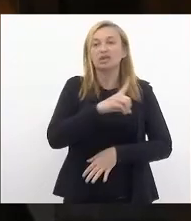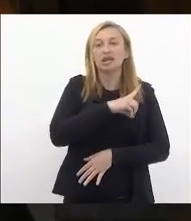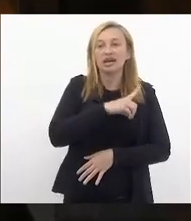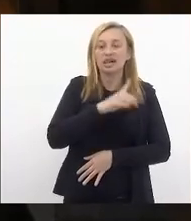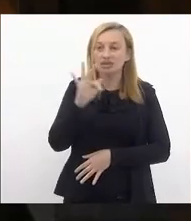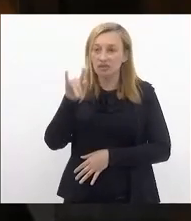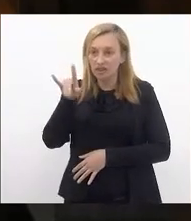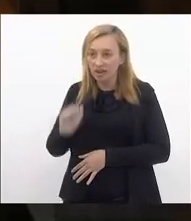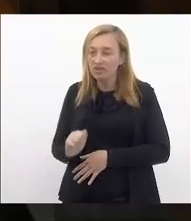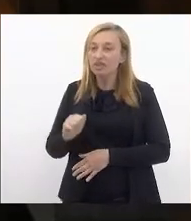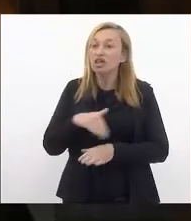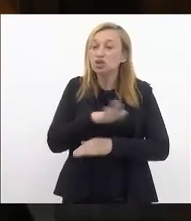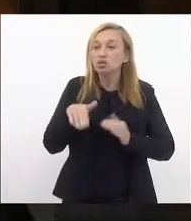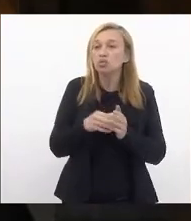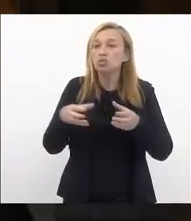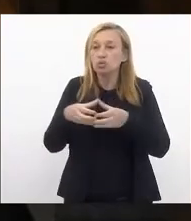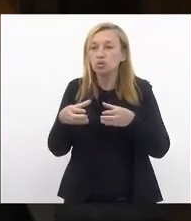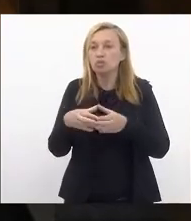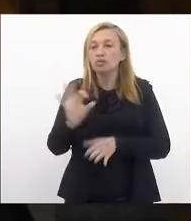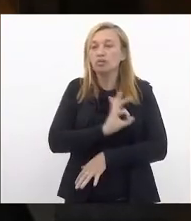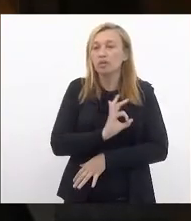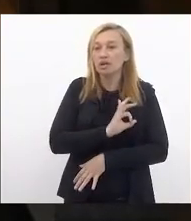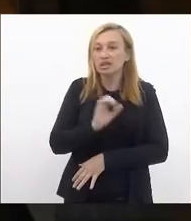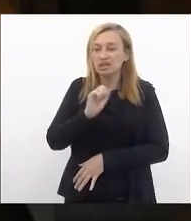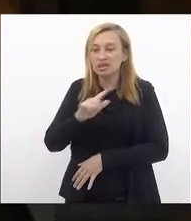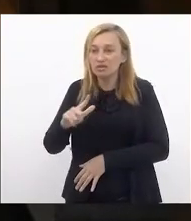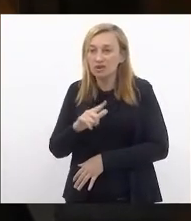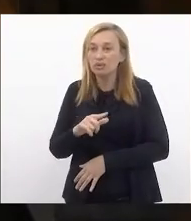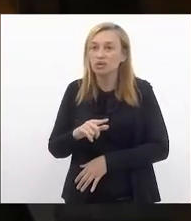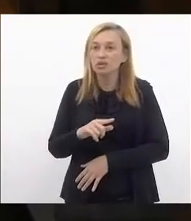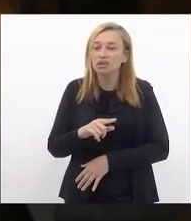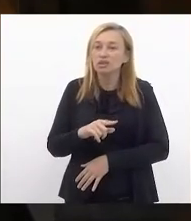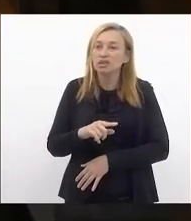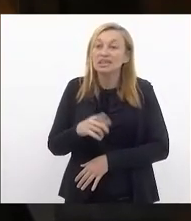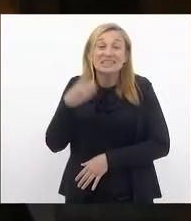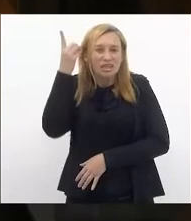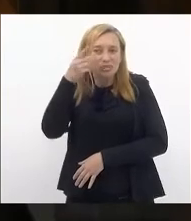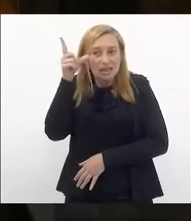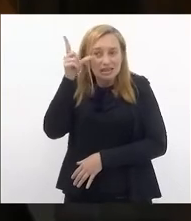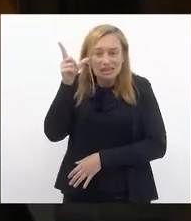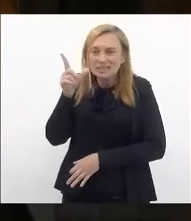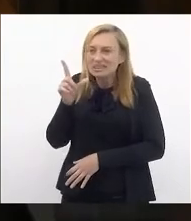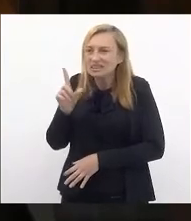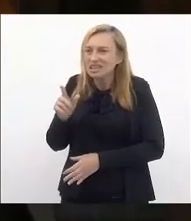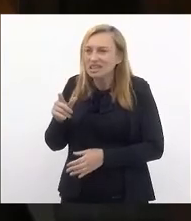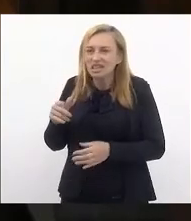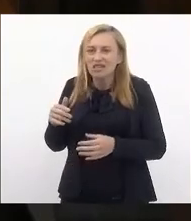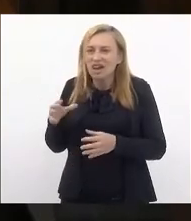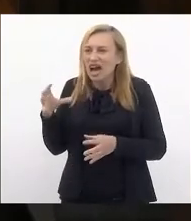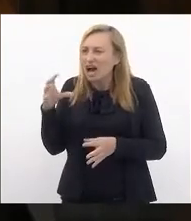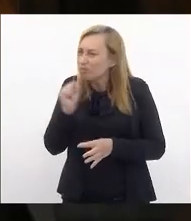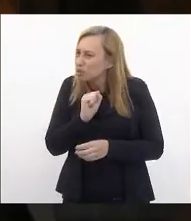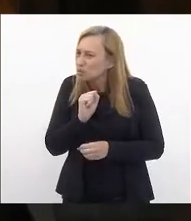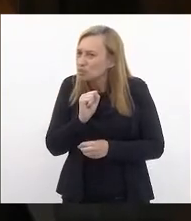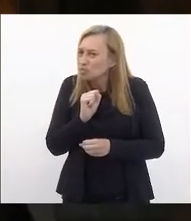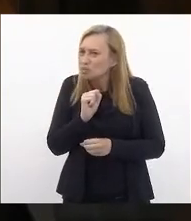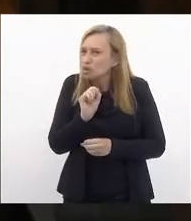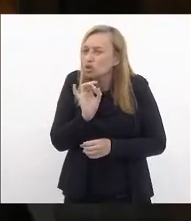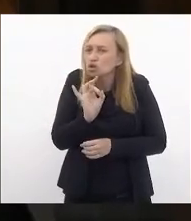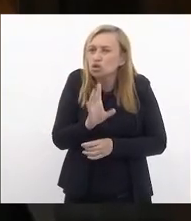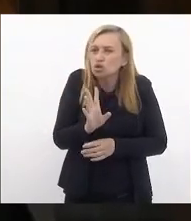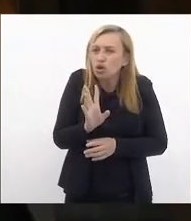Monteiro e a equipe toda da Polícia Civil que veio deputada Lucinha sem nenhuma alteração só